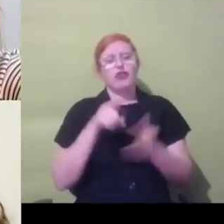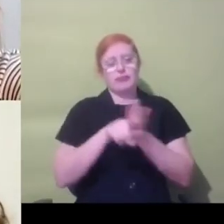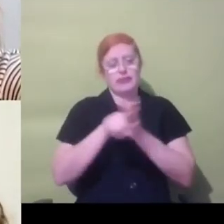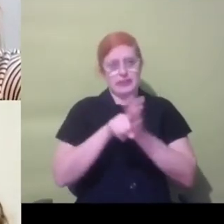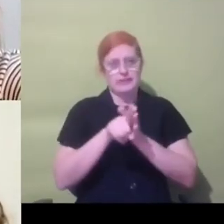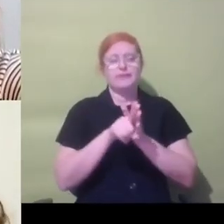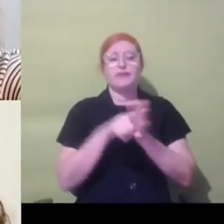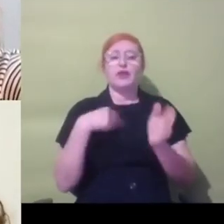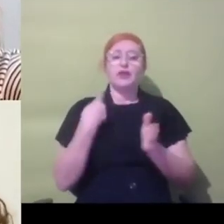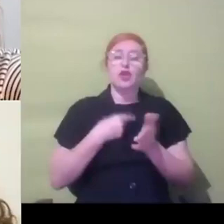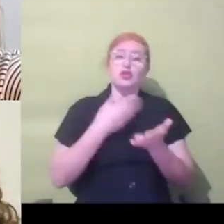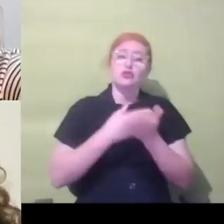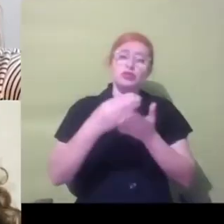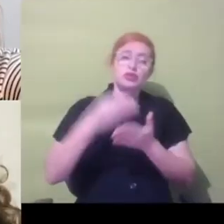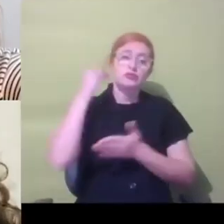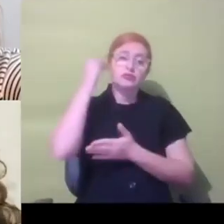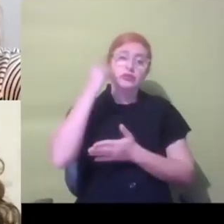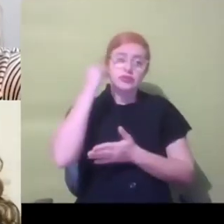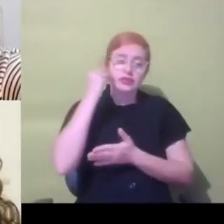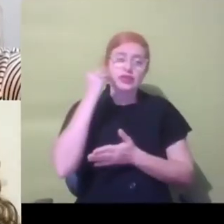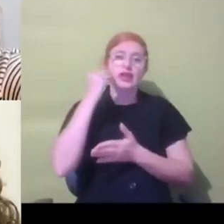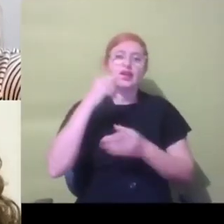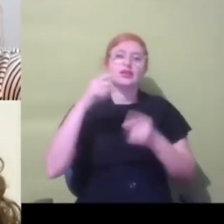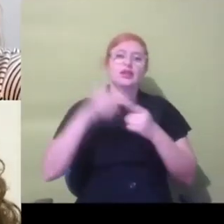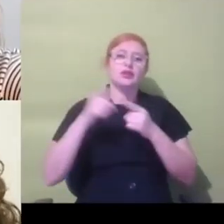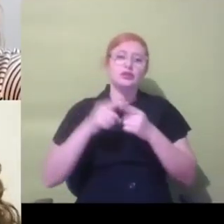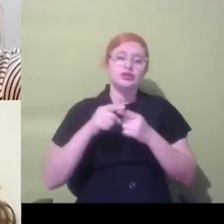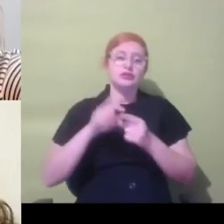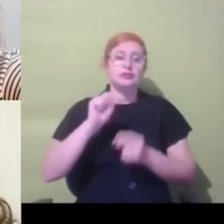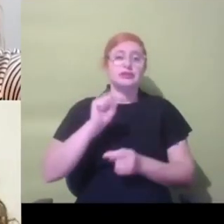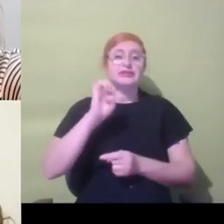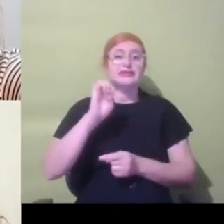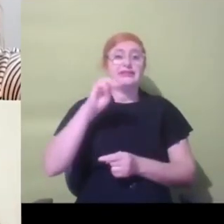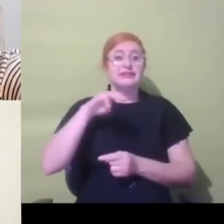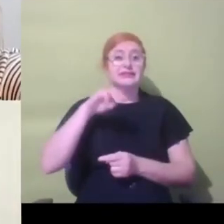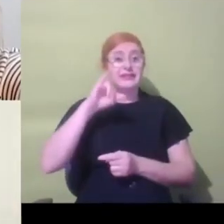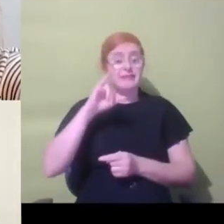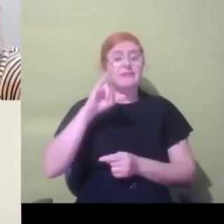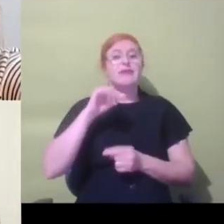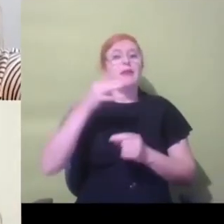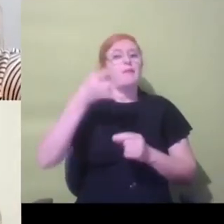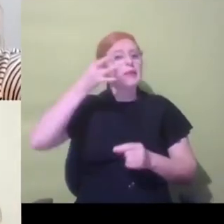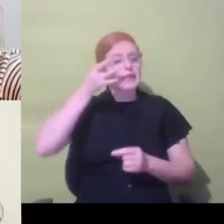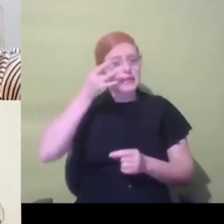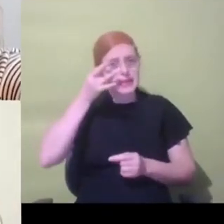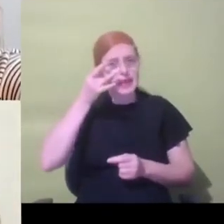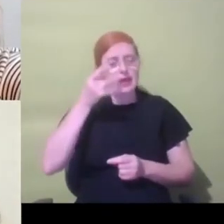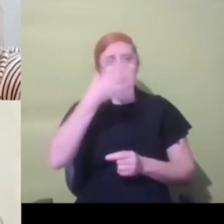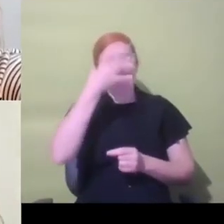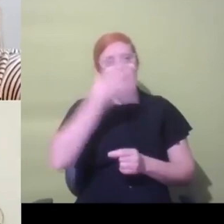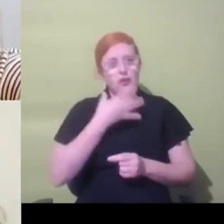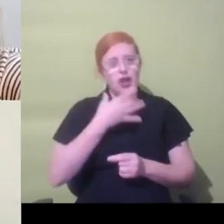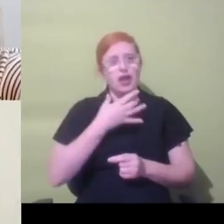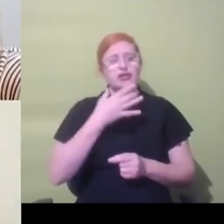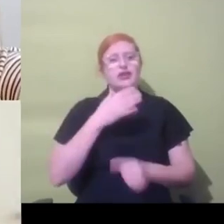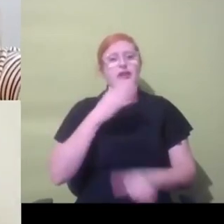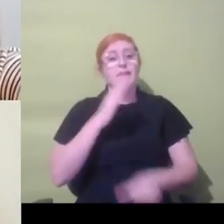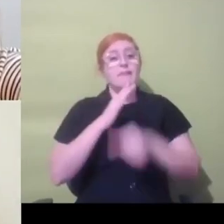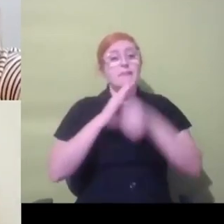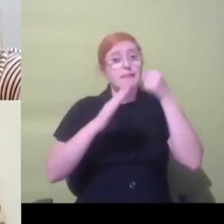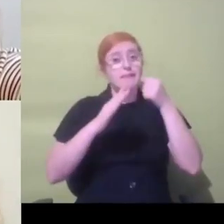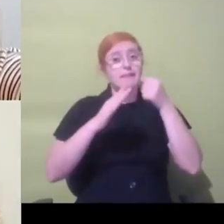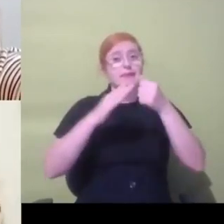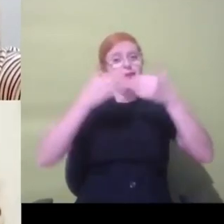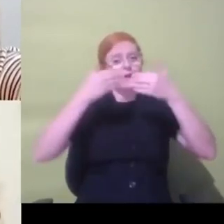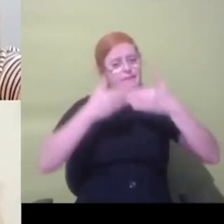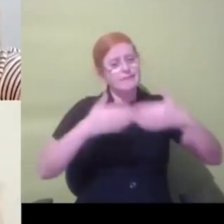começou a experimentar um formato semipresencial. Porque eu acho que esse formato semipresencial também foi a primeira porta para a gente começar